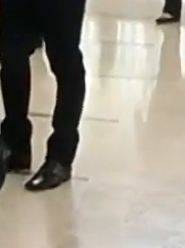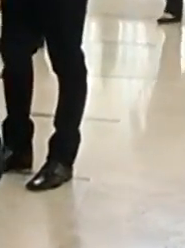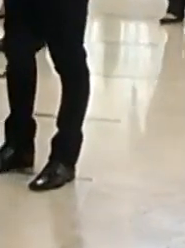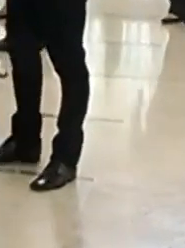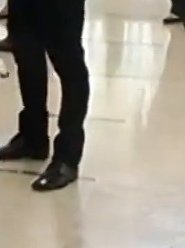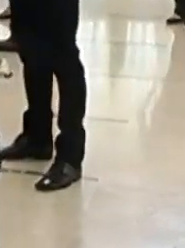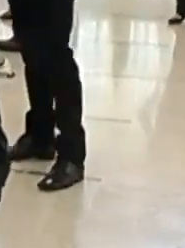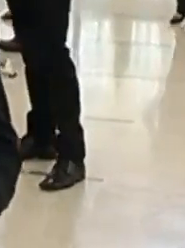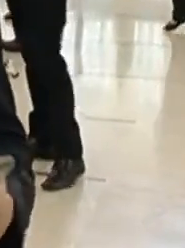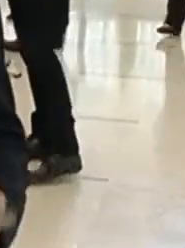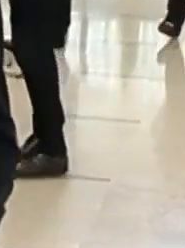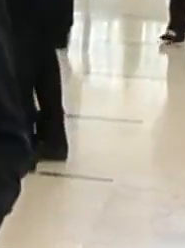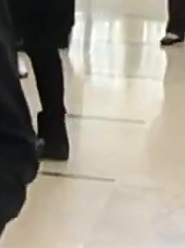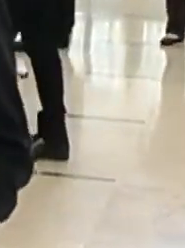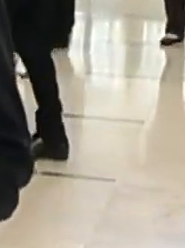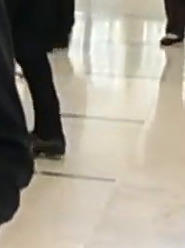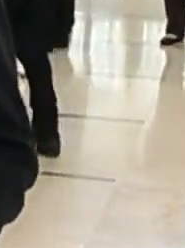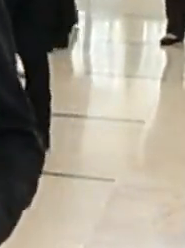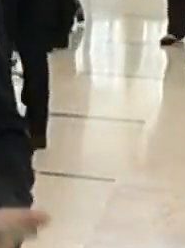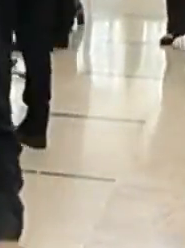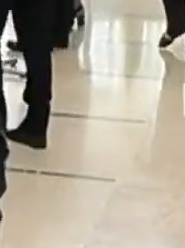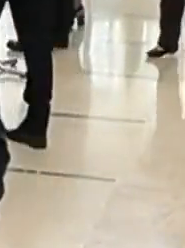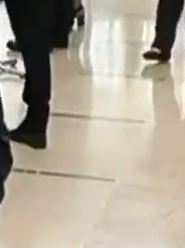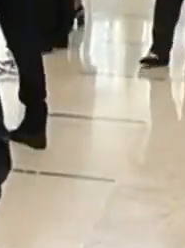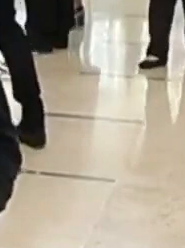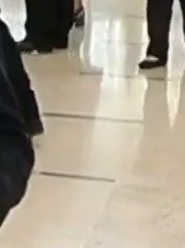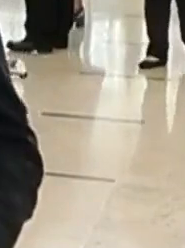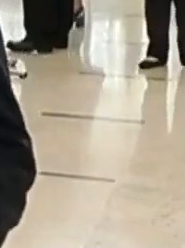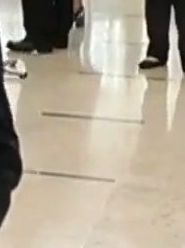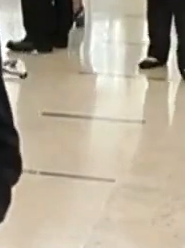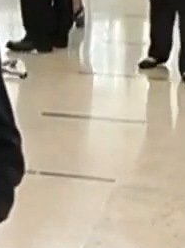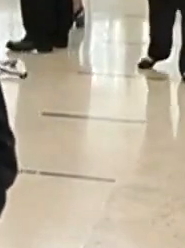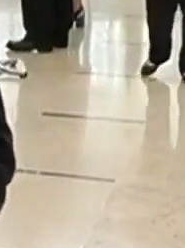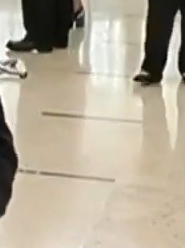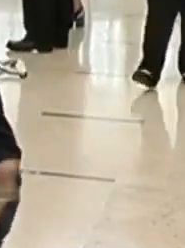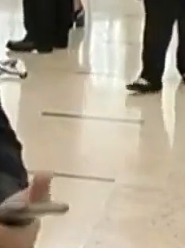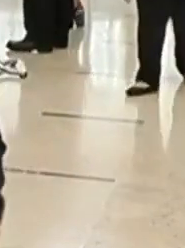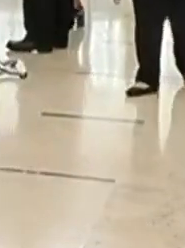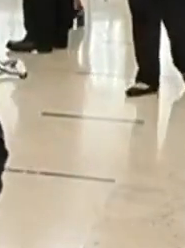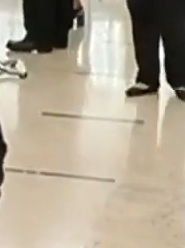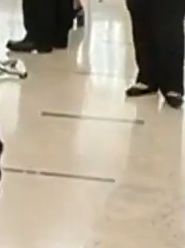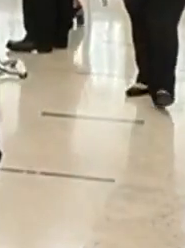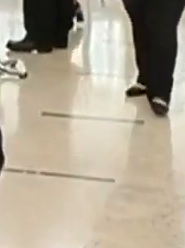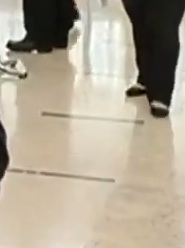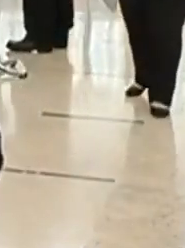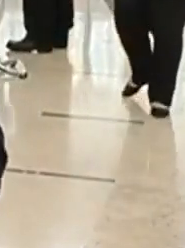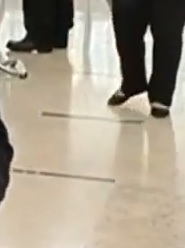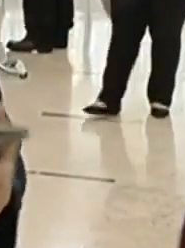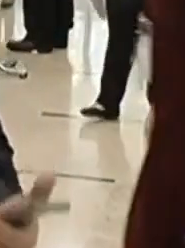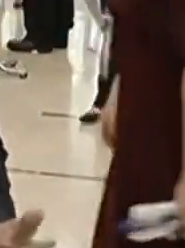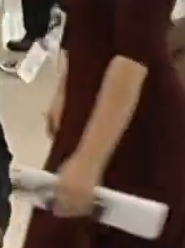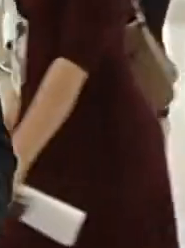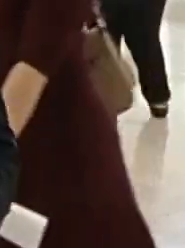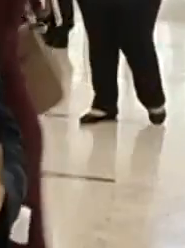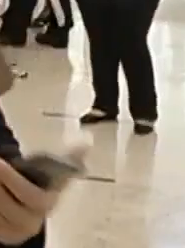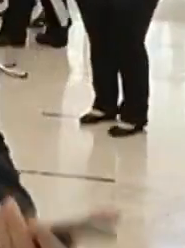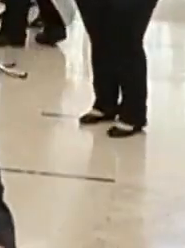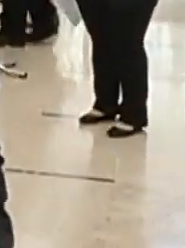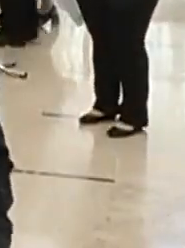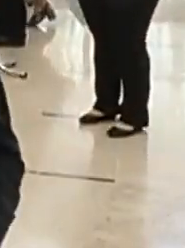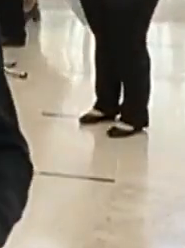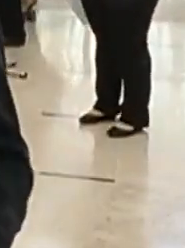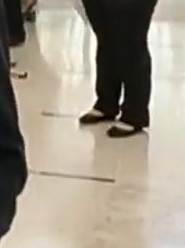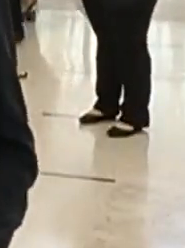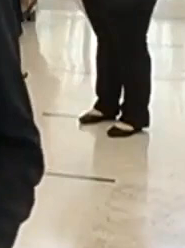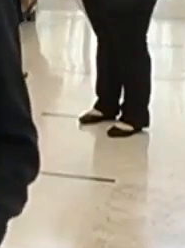teve aqui na Assembleia de Minas. Ele que vem acompanhando os trabalhos desde outubro, logo depois que saiu o resultado de que ele tinha sido eleito. Ele também, a Laura